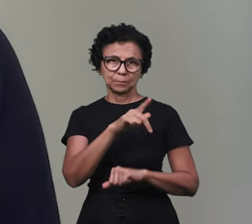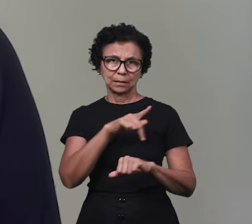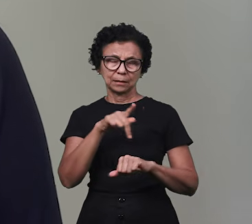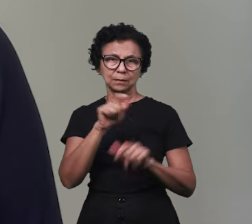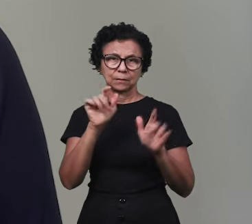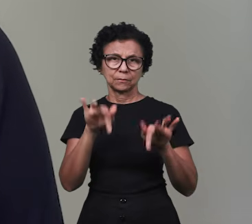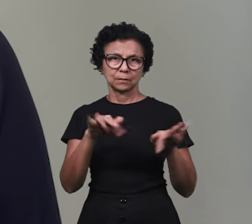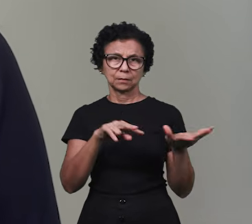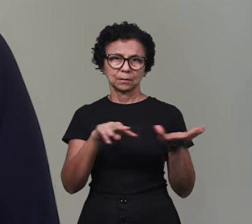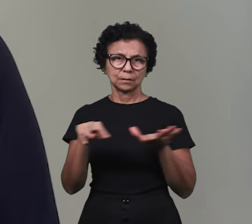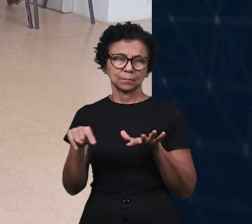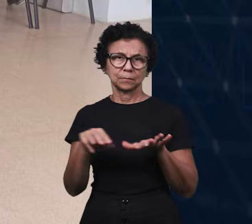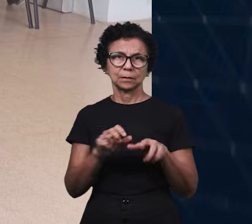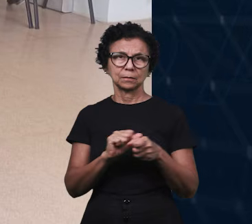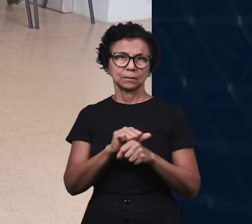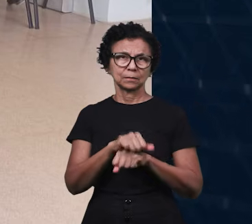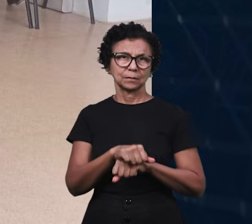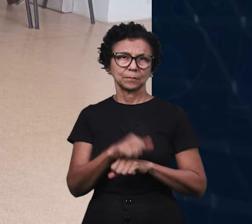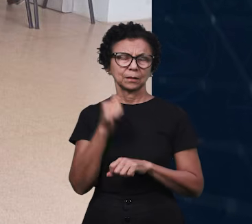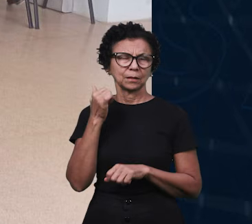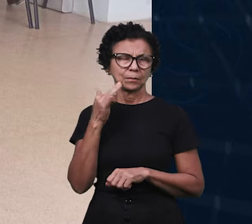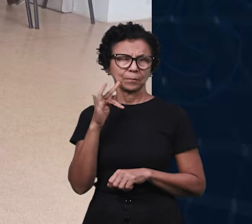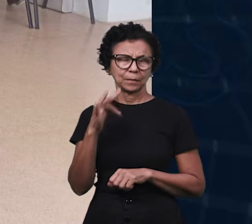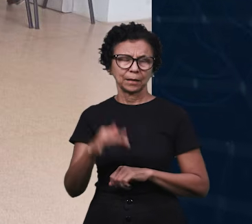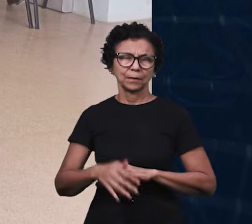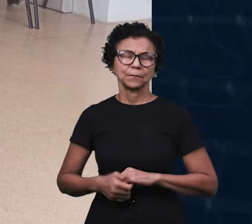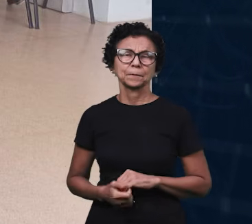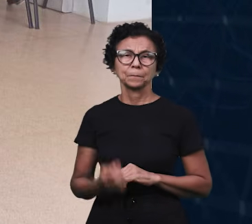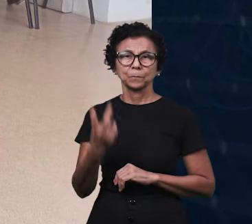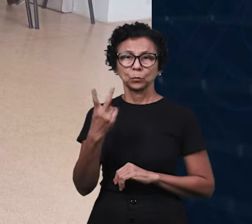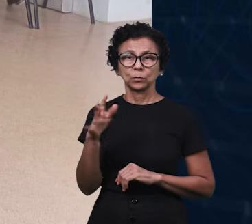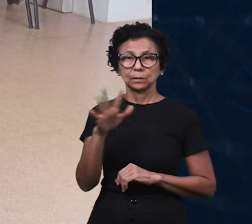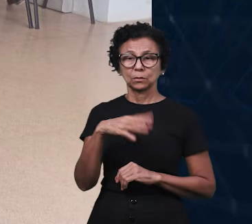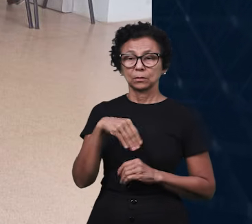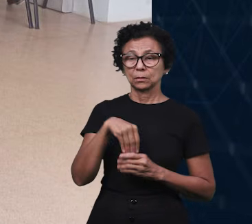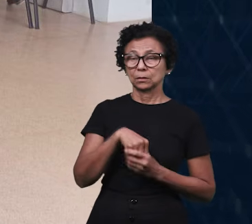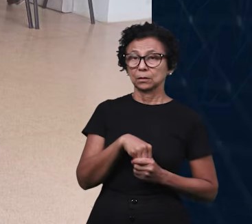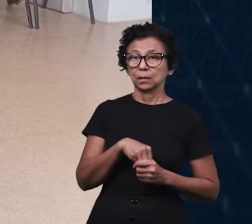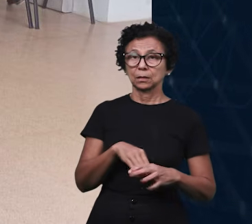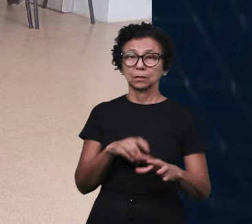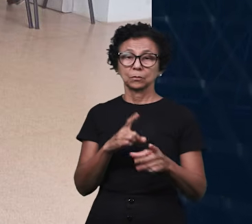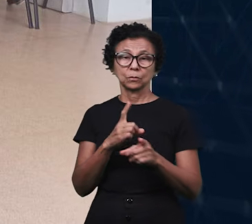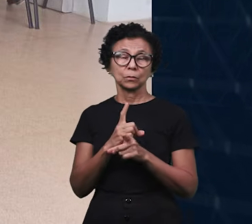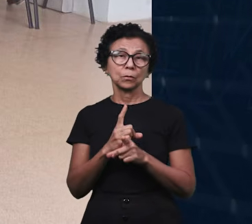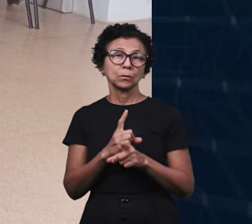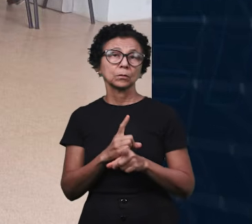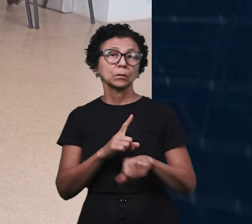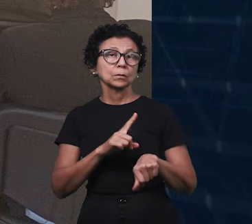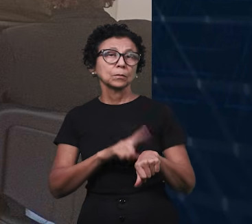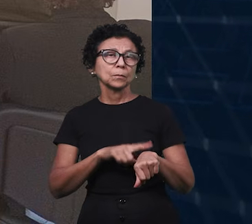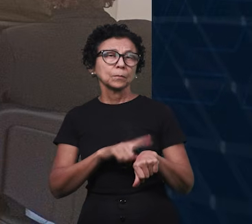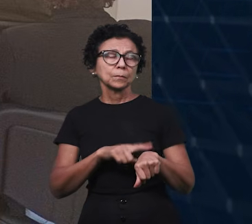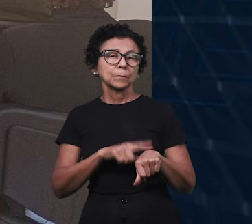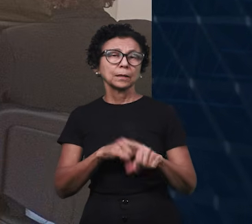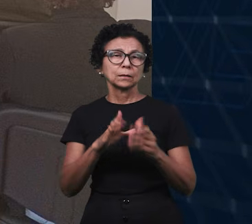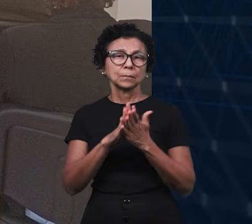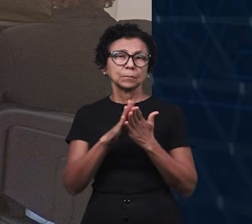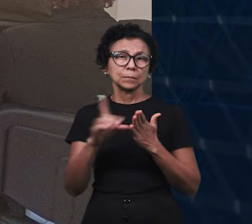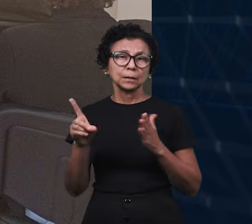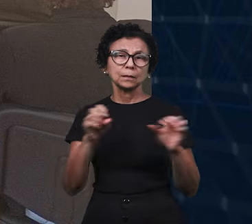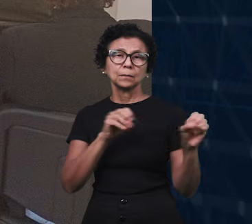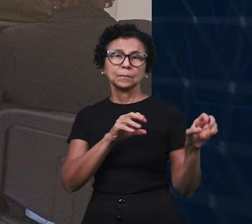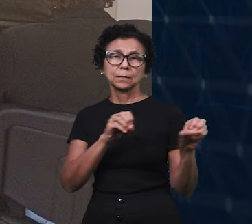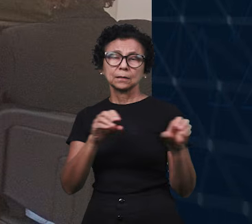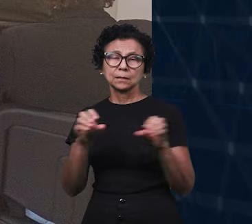foi realizado neste final de semana um mini seminário reunindo as igrejas de Barcelona e Granollers. O encontro foi um período dedicado ao ensino